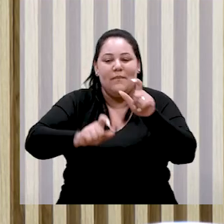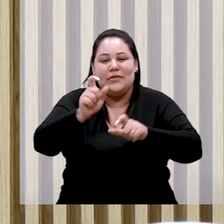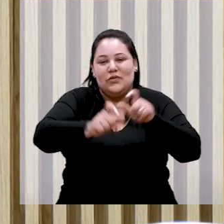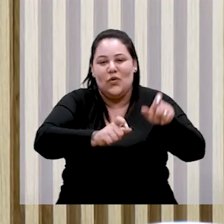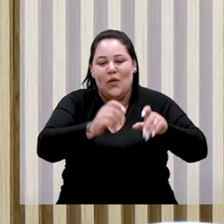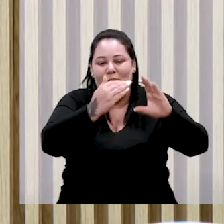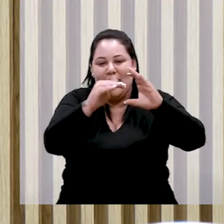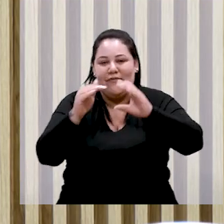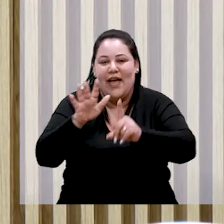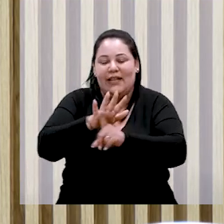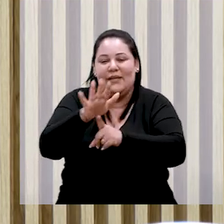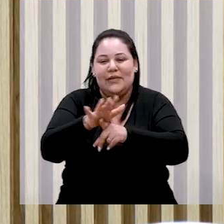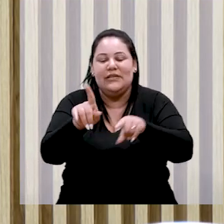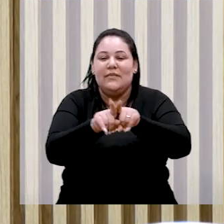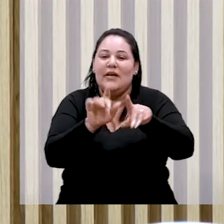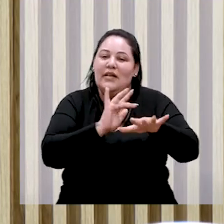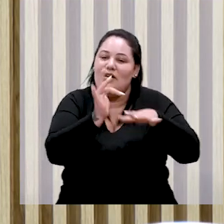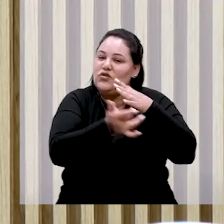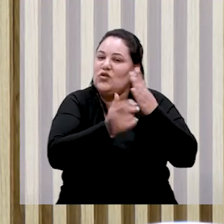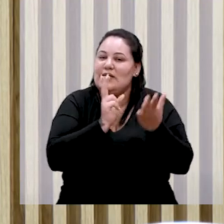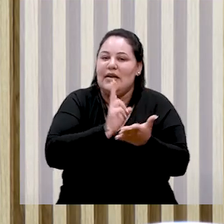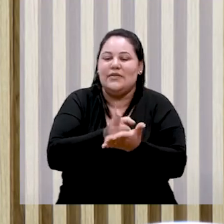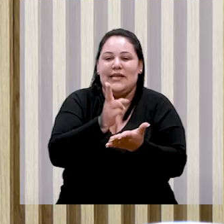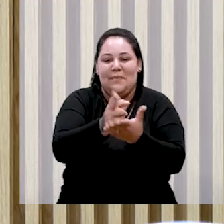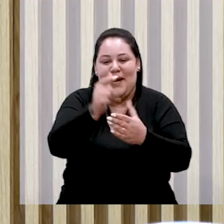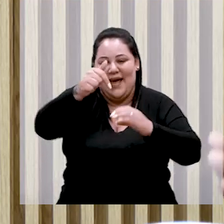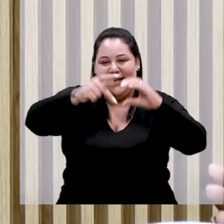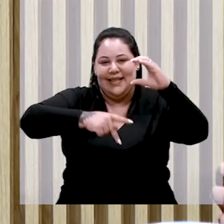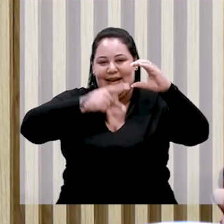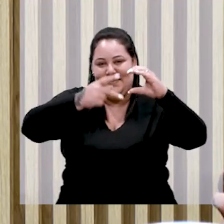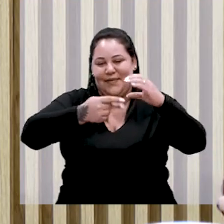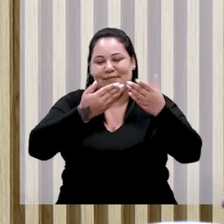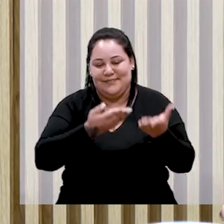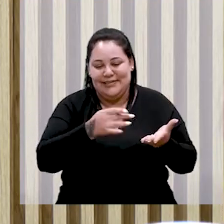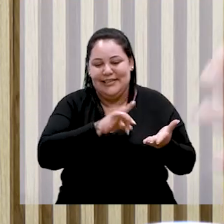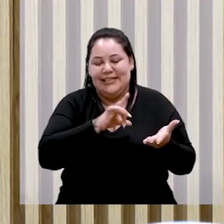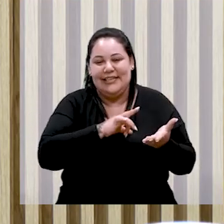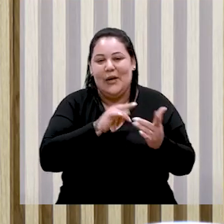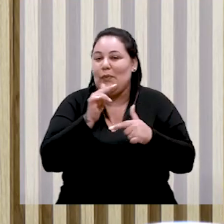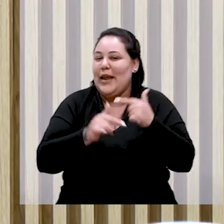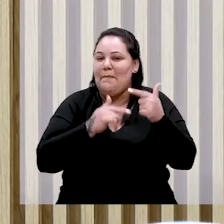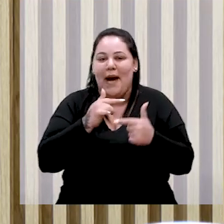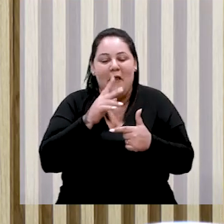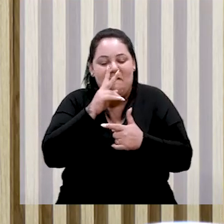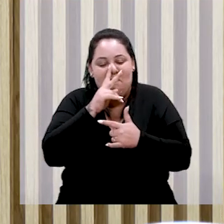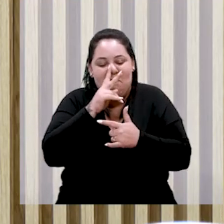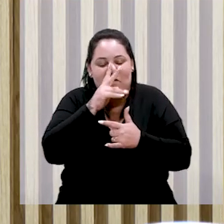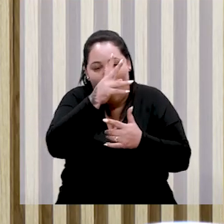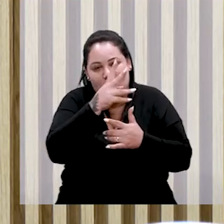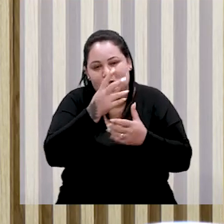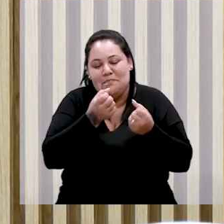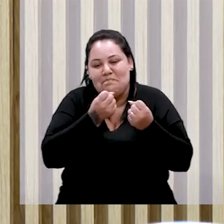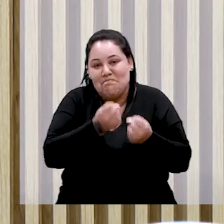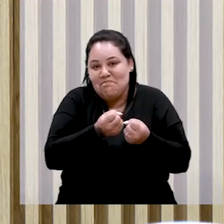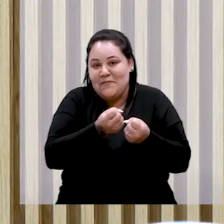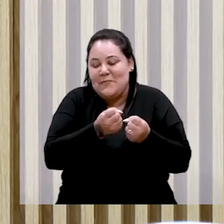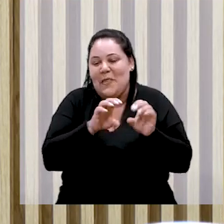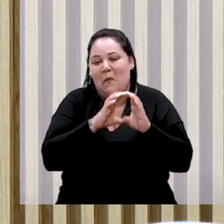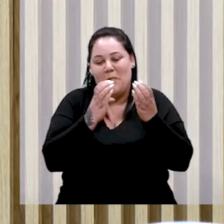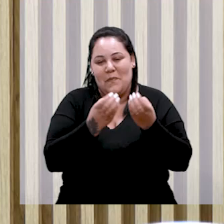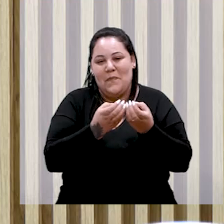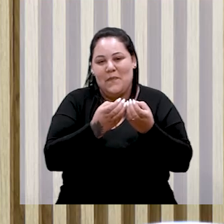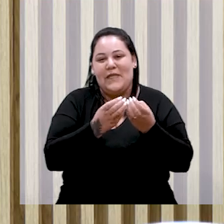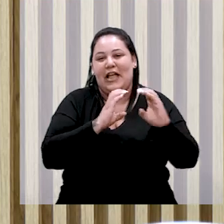para encaminhar as demandas e também pelas redes sociais, sempre, né, da Câmara, que tem um trabalho muito forte e intenso na